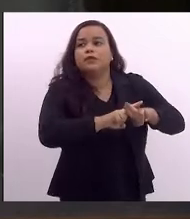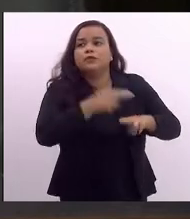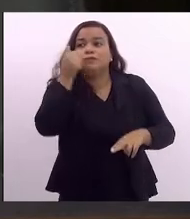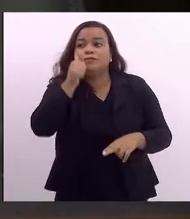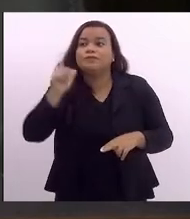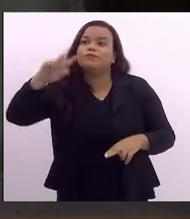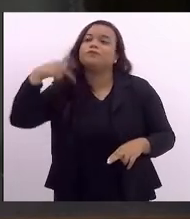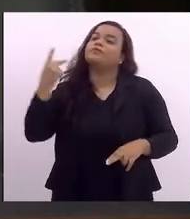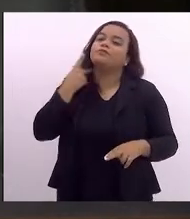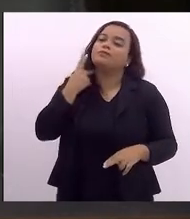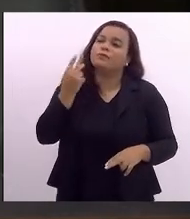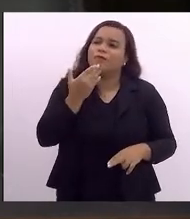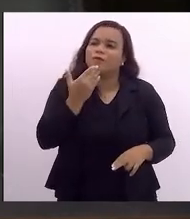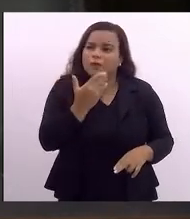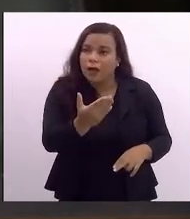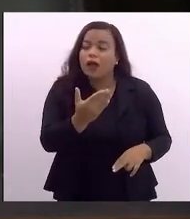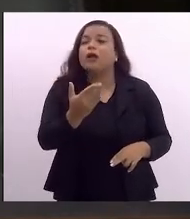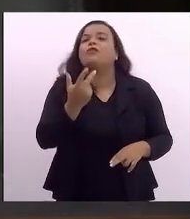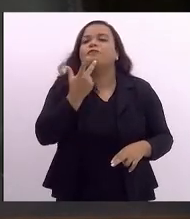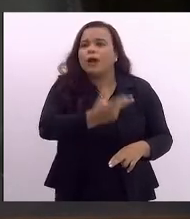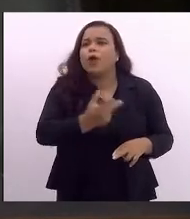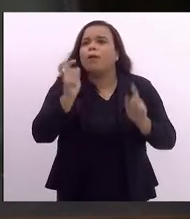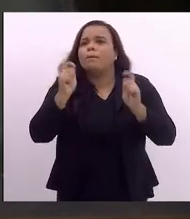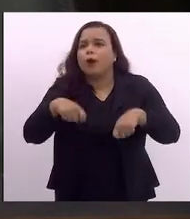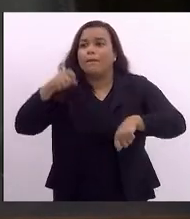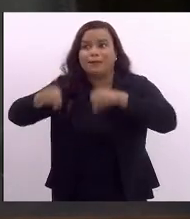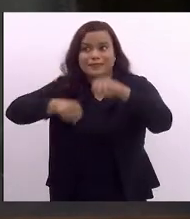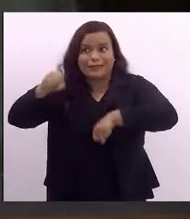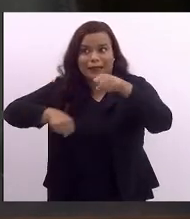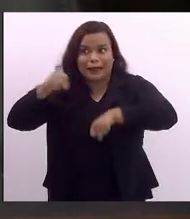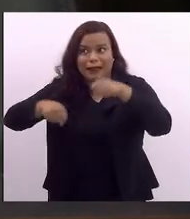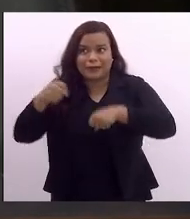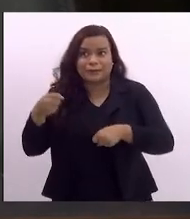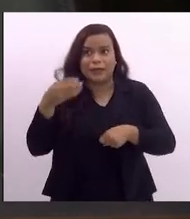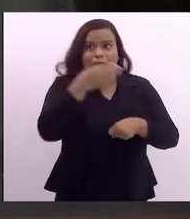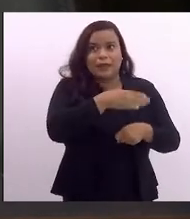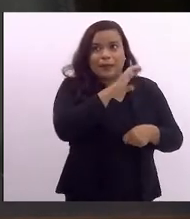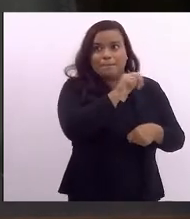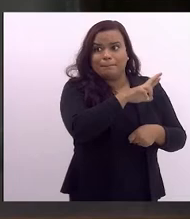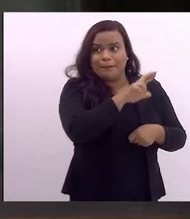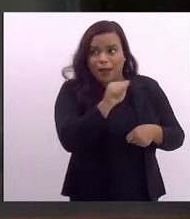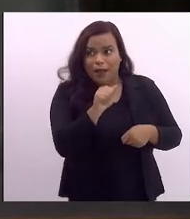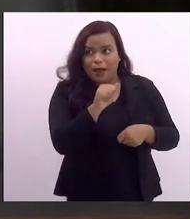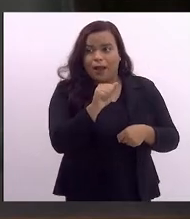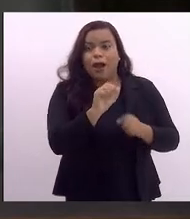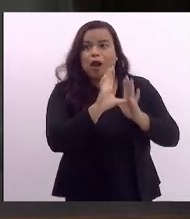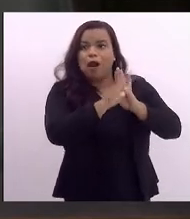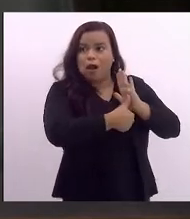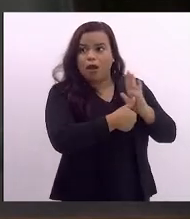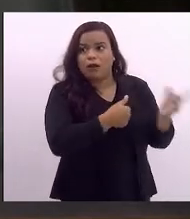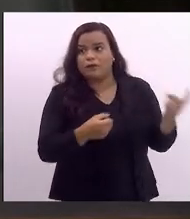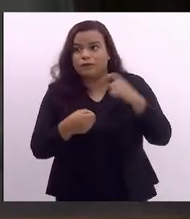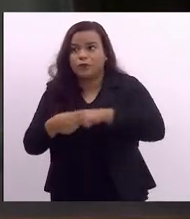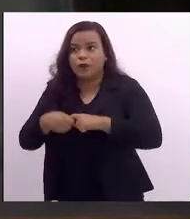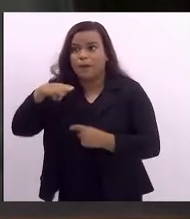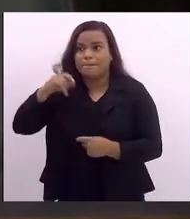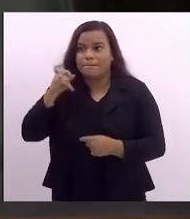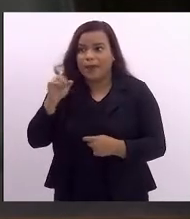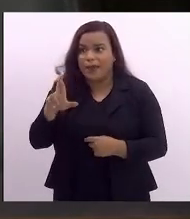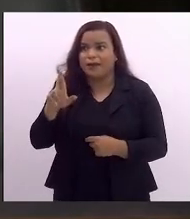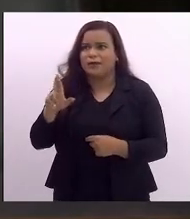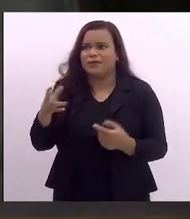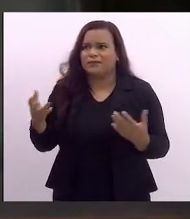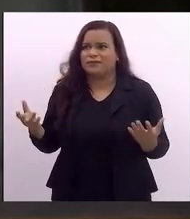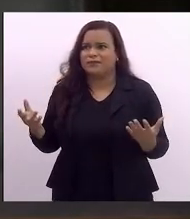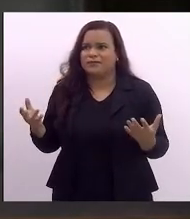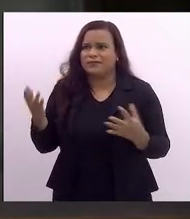que era muito possível ele ter pegado a bicicleta de trabalho, ido até a Barra, praticado um roubo e voltado para o Meier entre o intervalo das entregas.